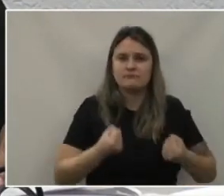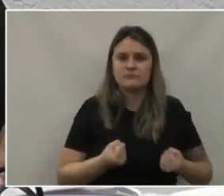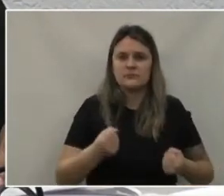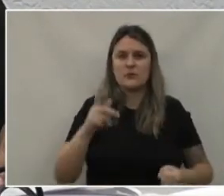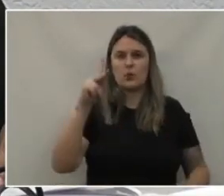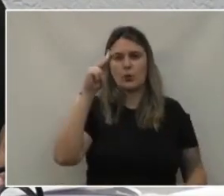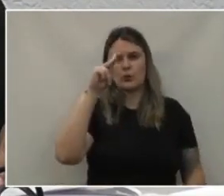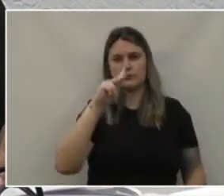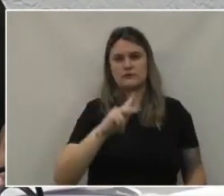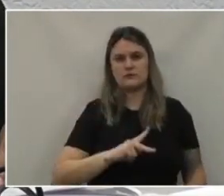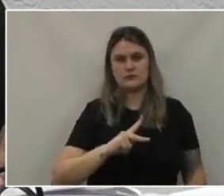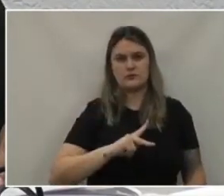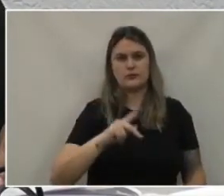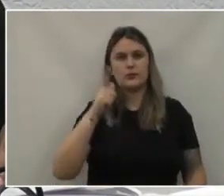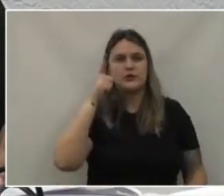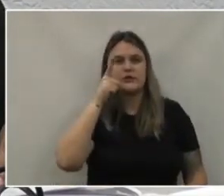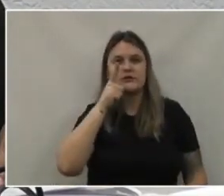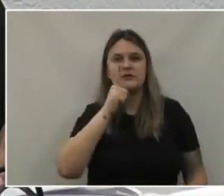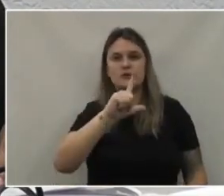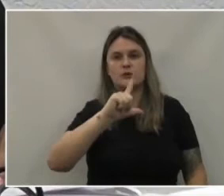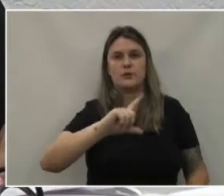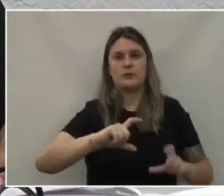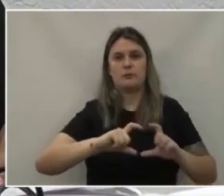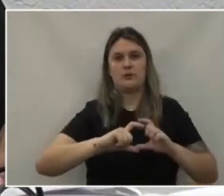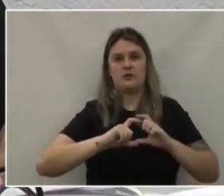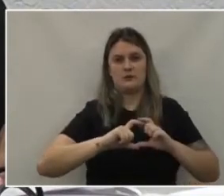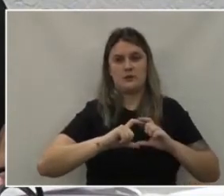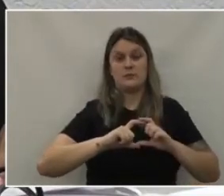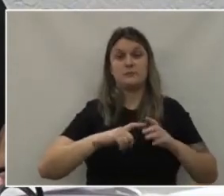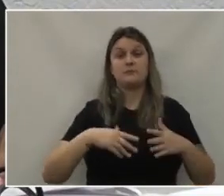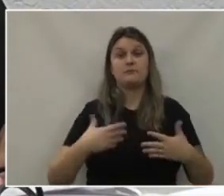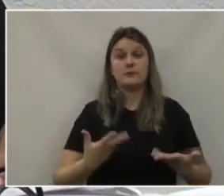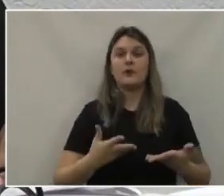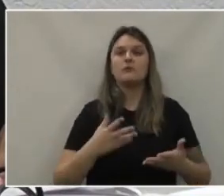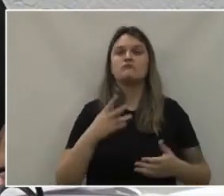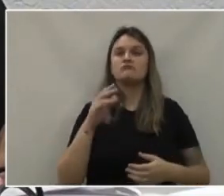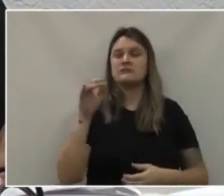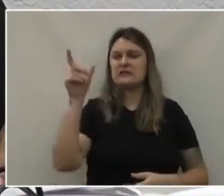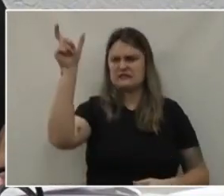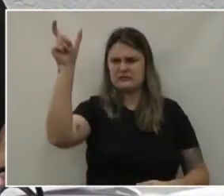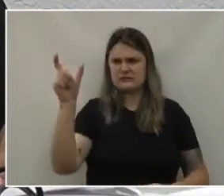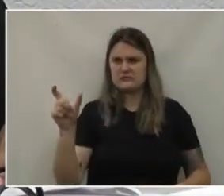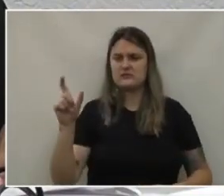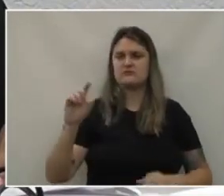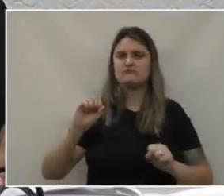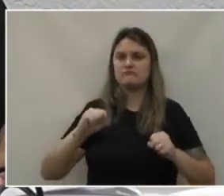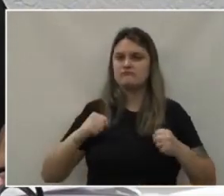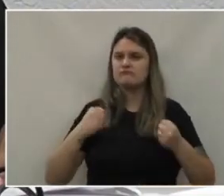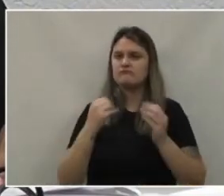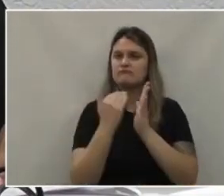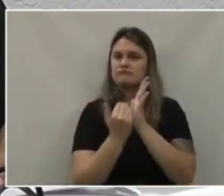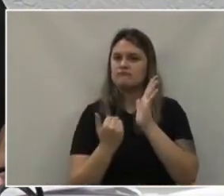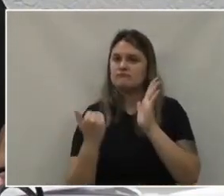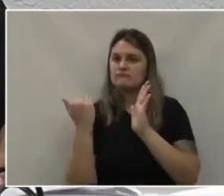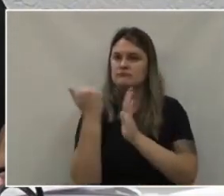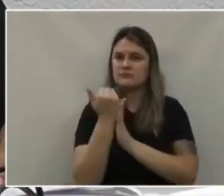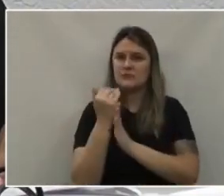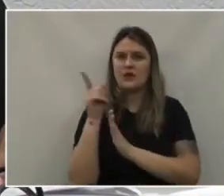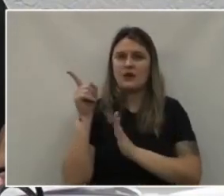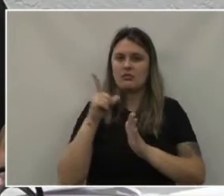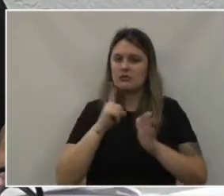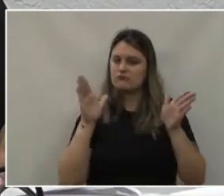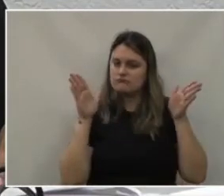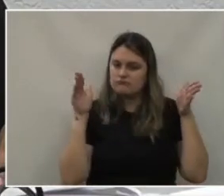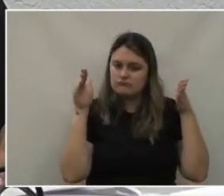reconhecimento veio através da medalha conquistada na competição. Um exemplo de superação, mostrando-se extremamente